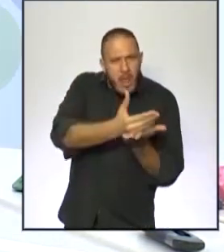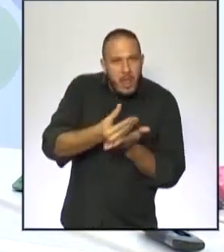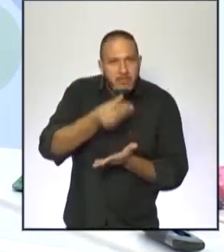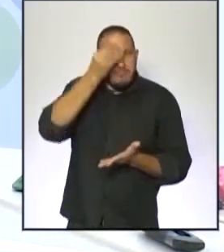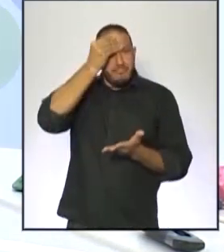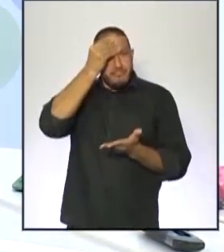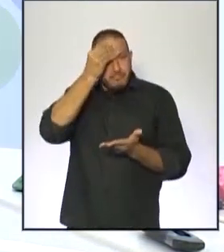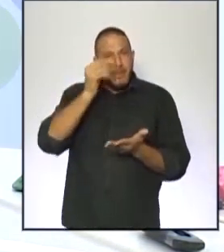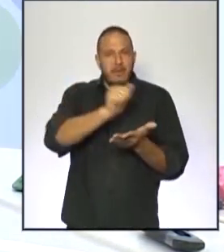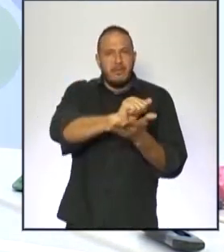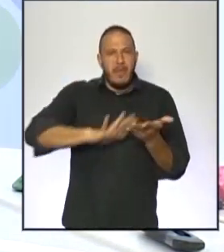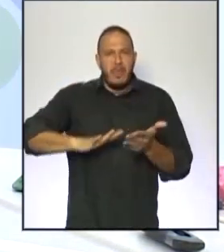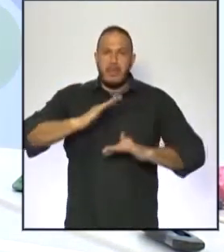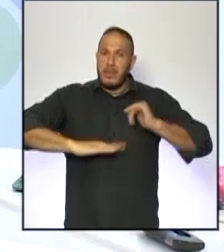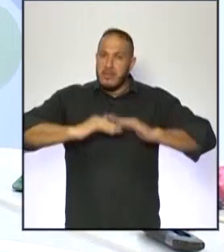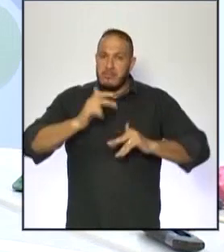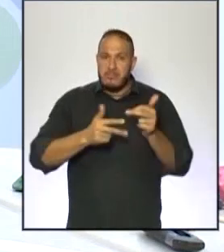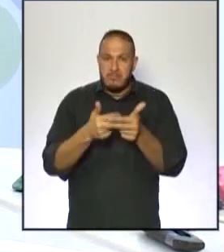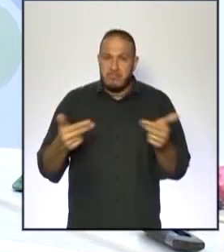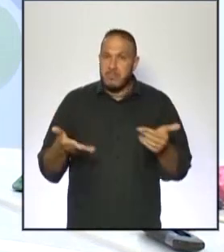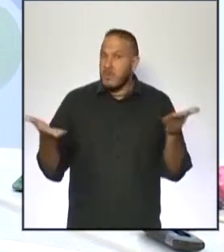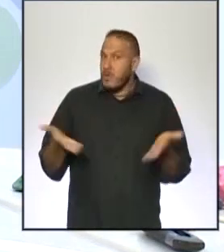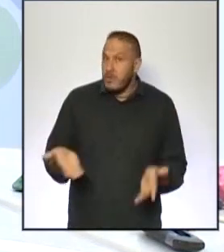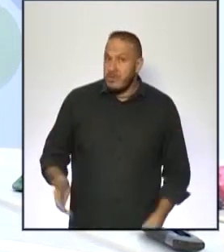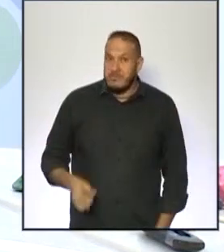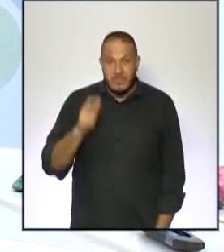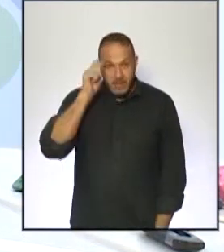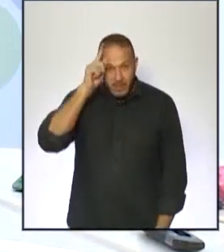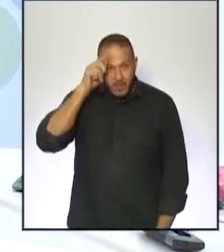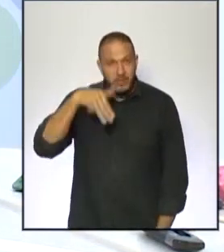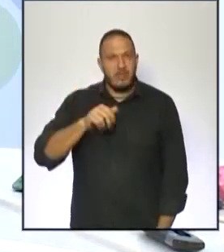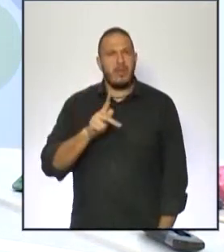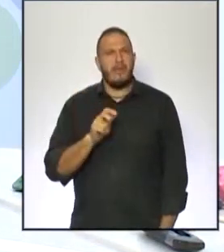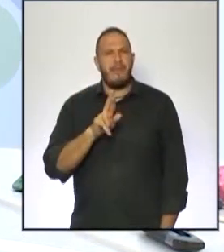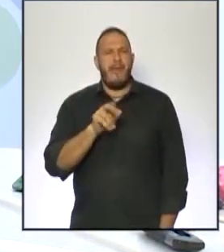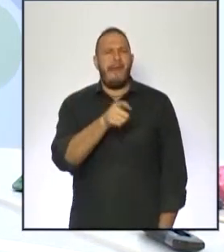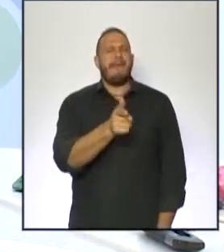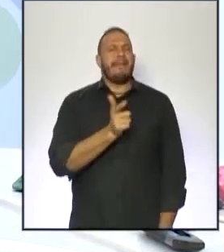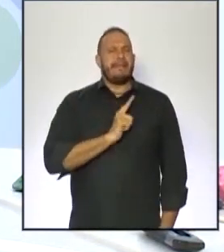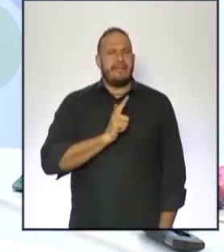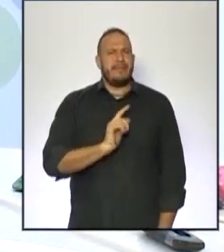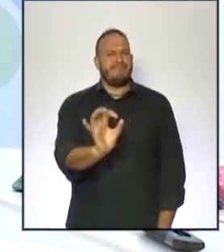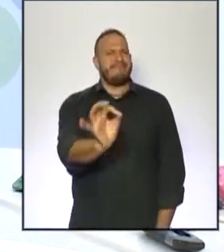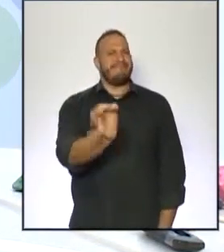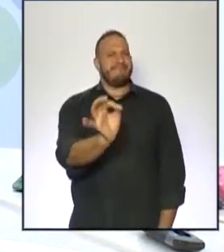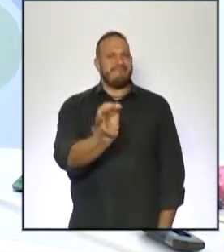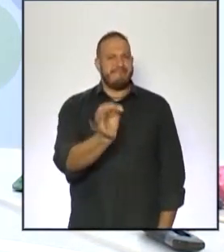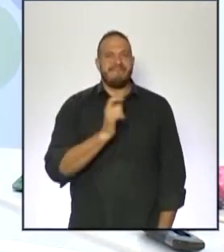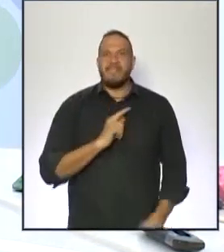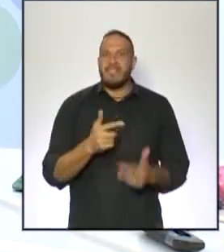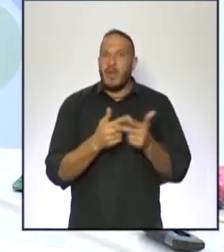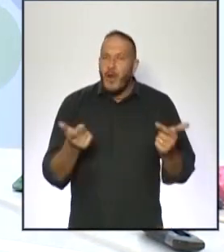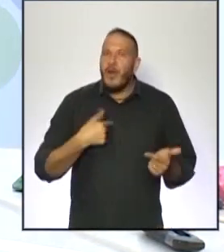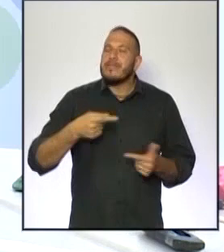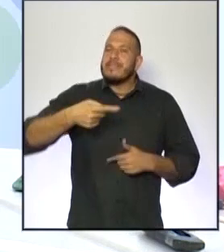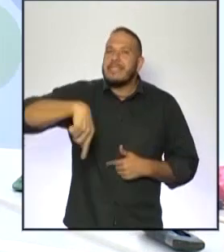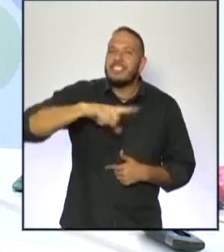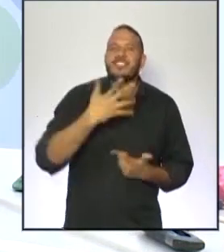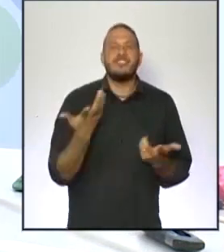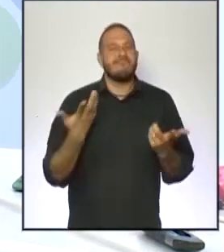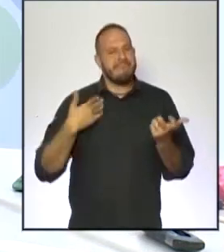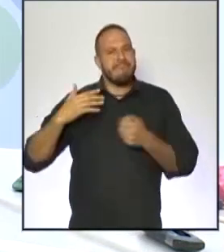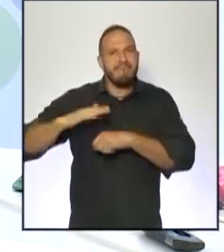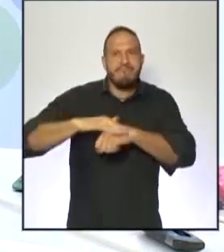na atividade que nós vamos fazer hoje. E a cultura maker, ela tem realmente essa coisa de tirar a gente de uma